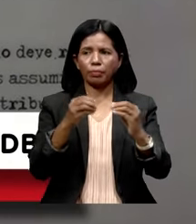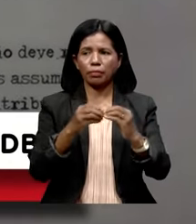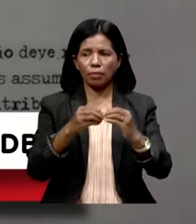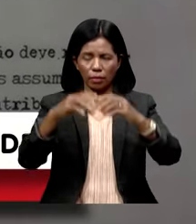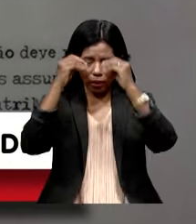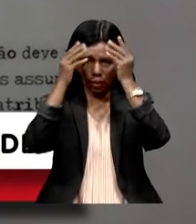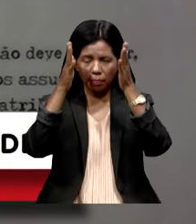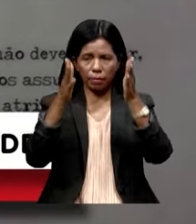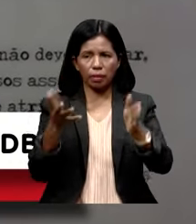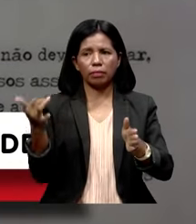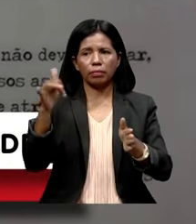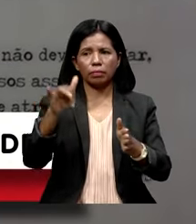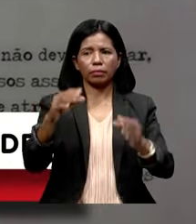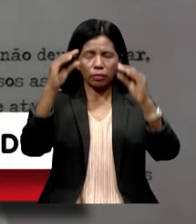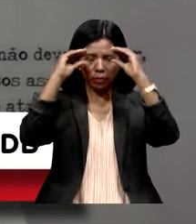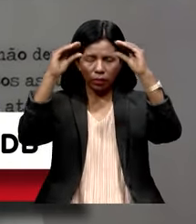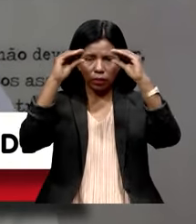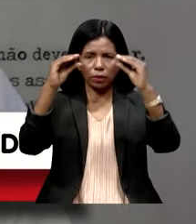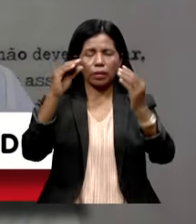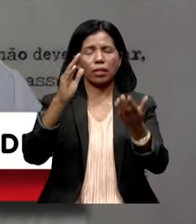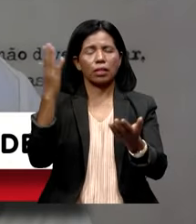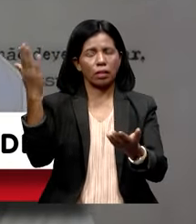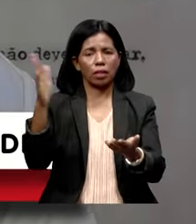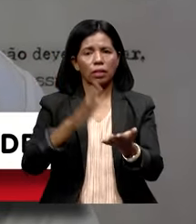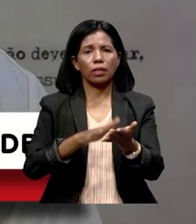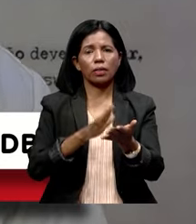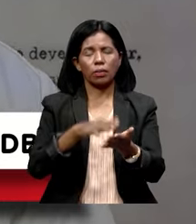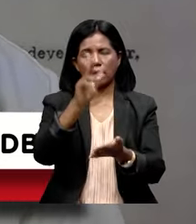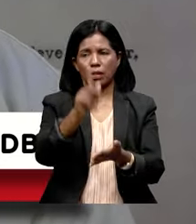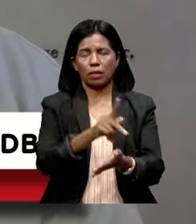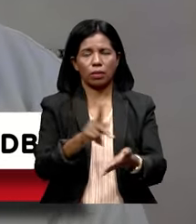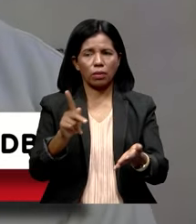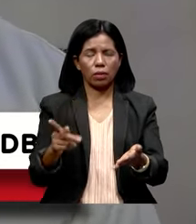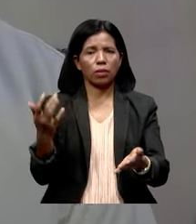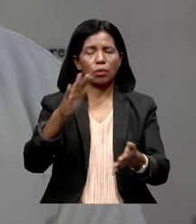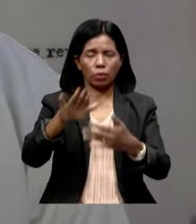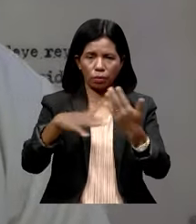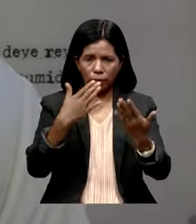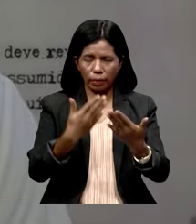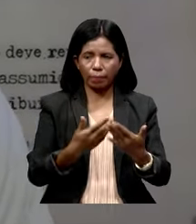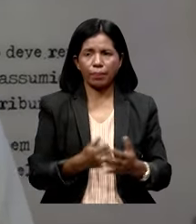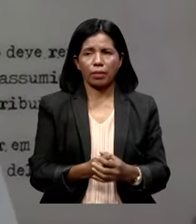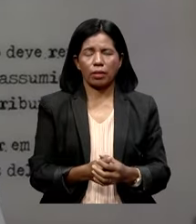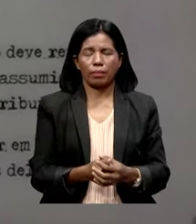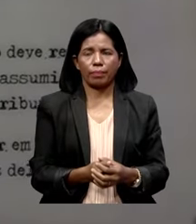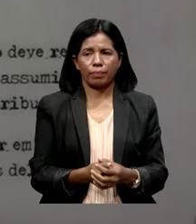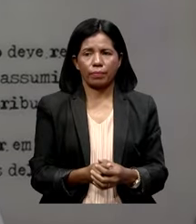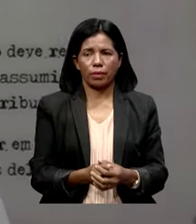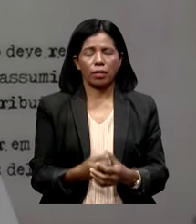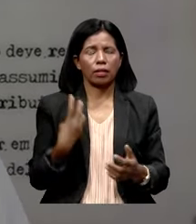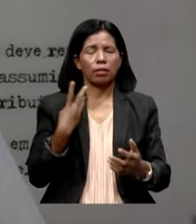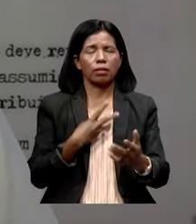professores Sira Nebe Hanorin e Hanorin e Escola Católica Roto, né? Foi ainda dao quando